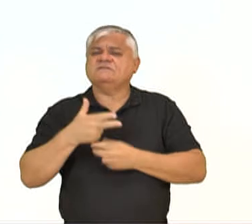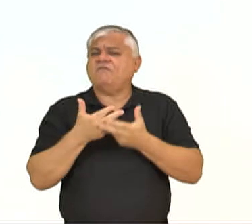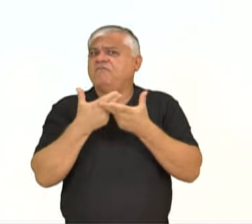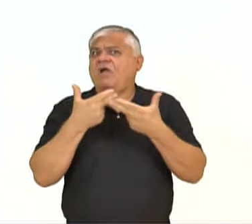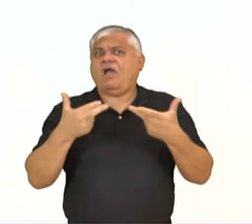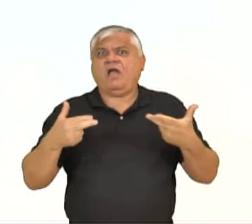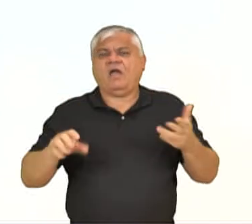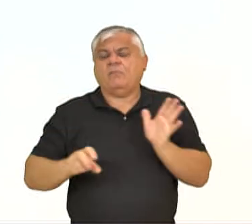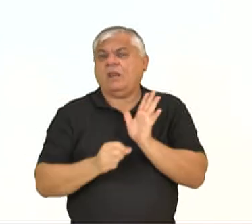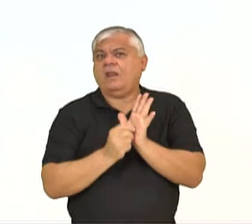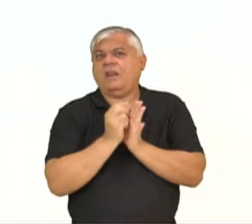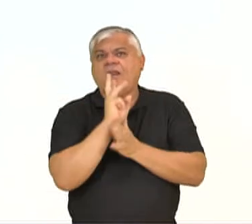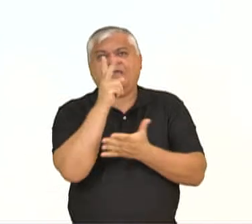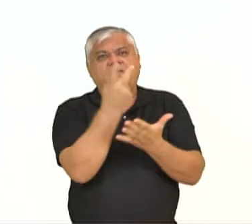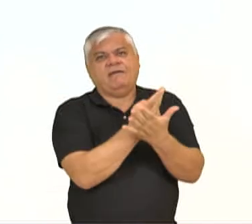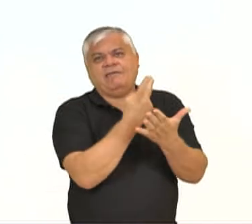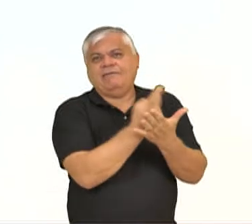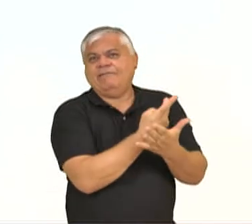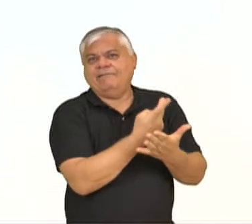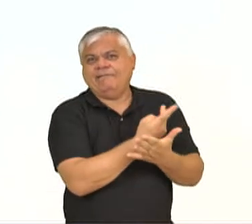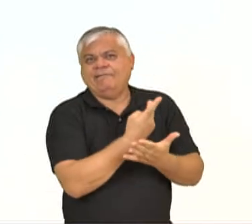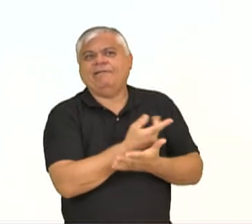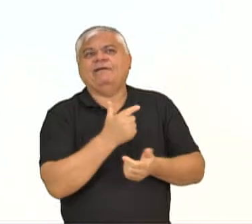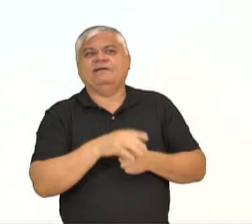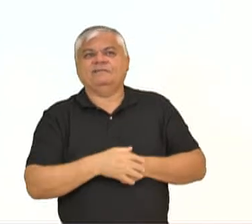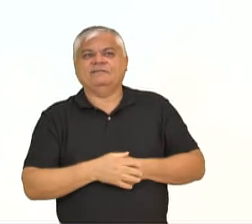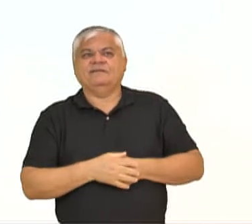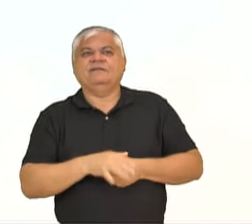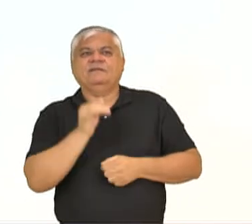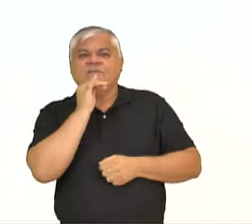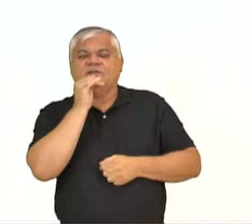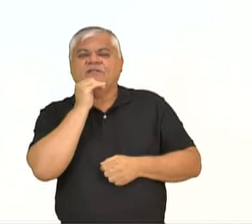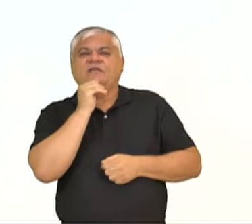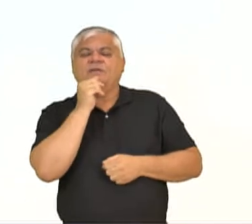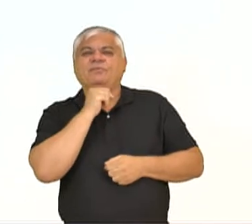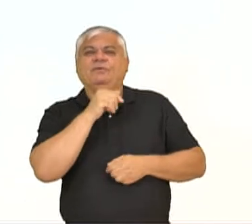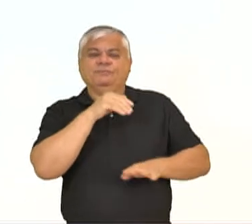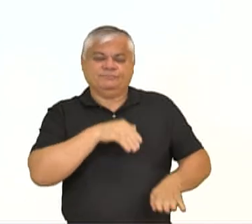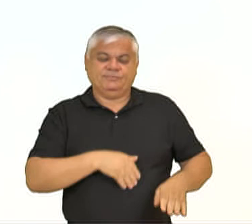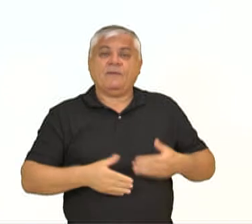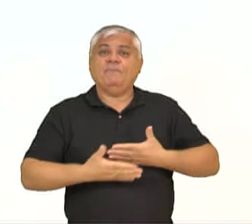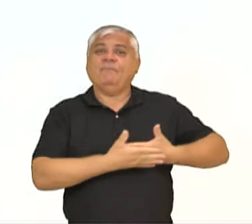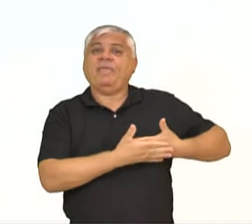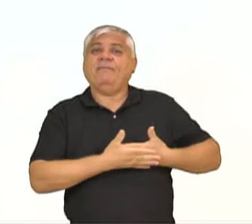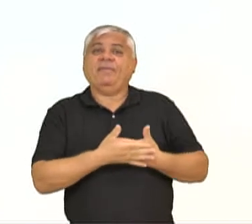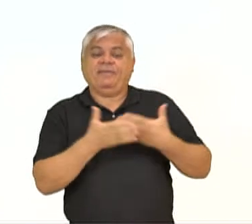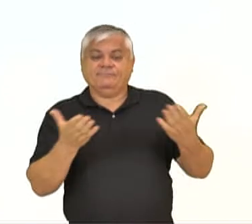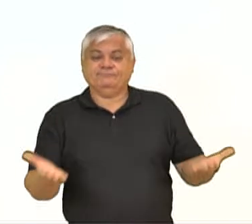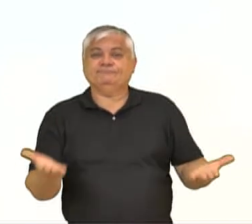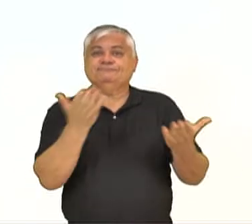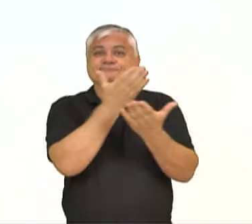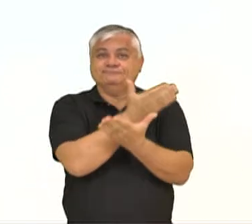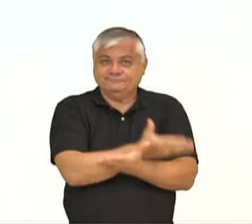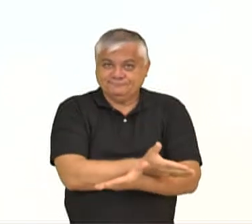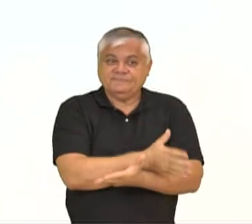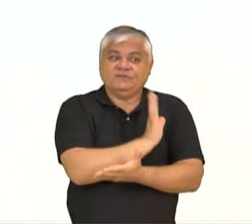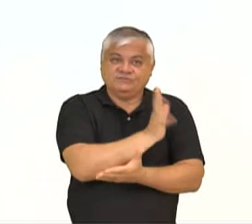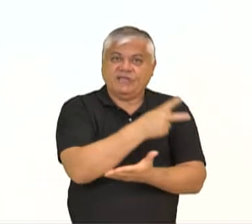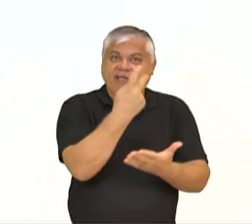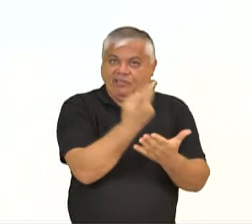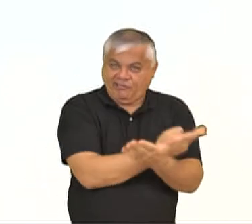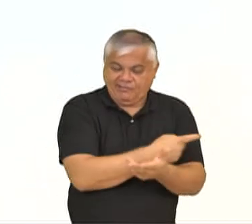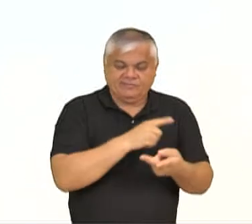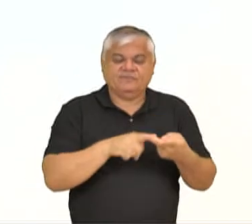vários enganos na vida do personagem. Olha aqui, como a troca na maternidade, desde que ele nasceu, ele já foi preso